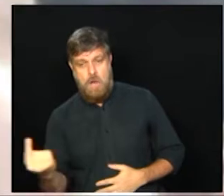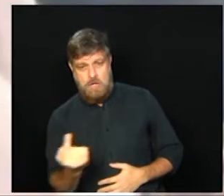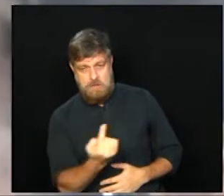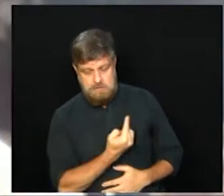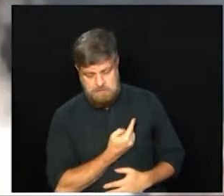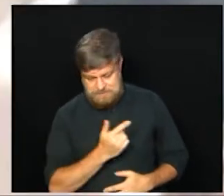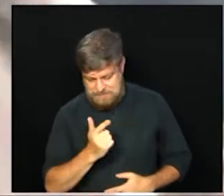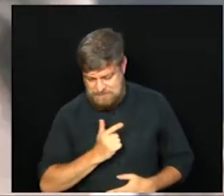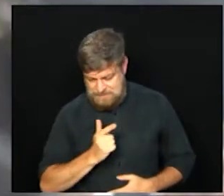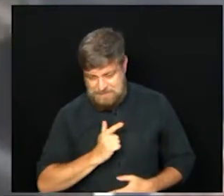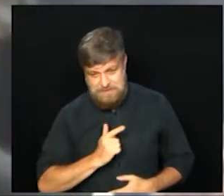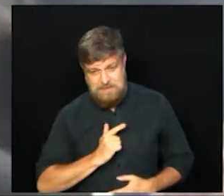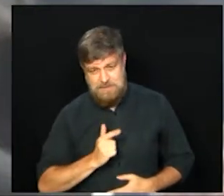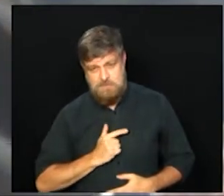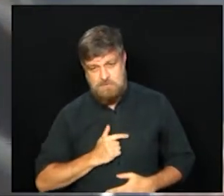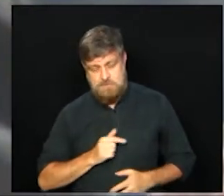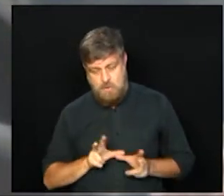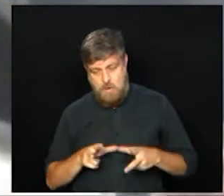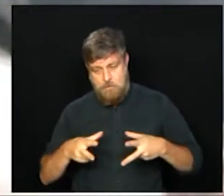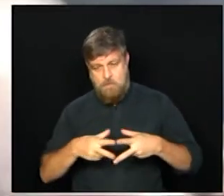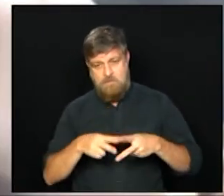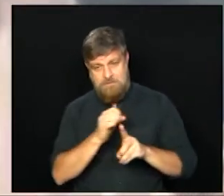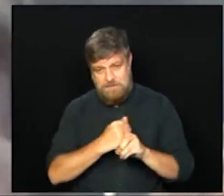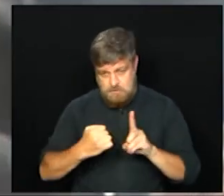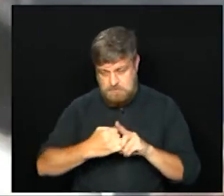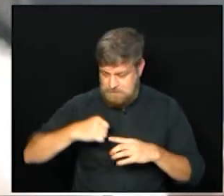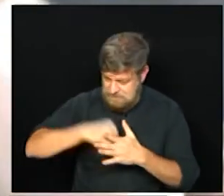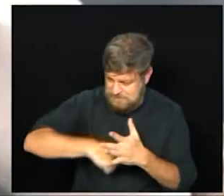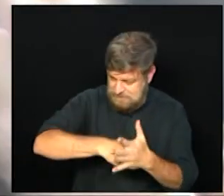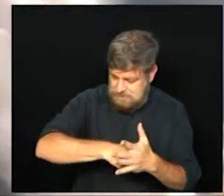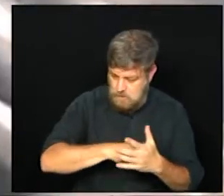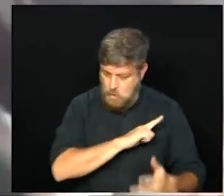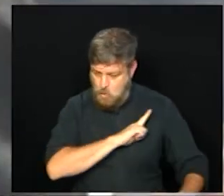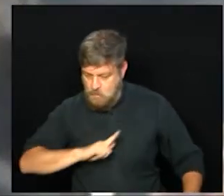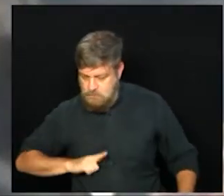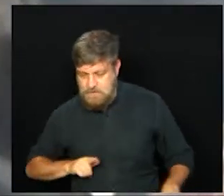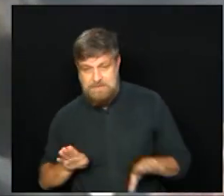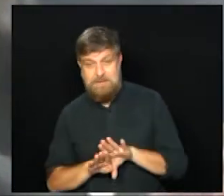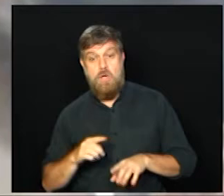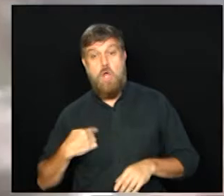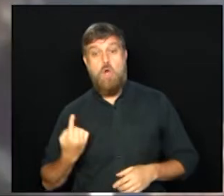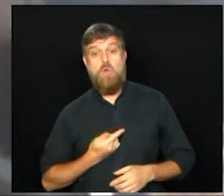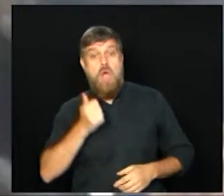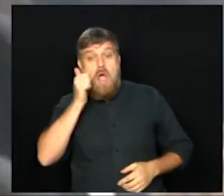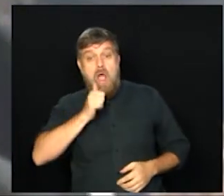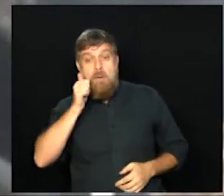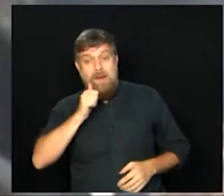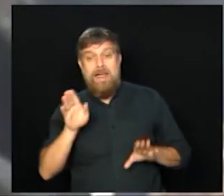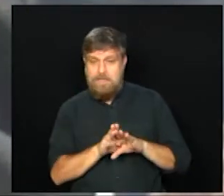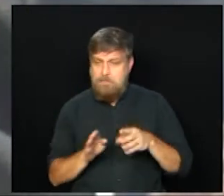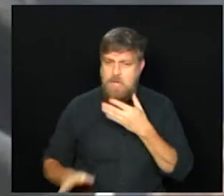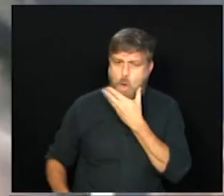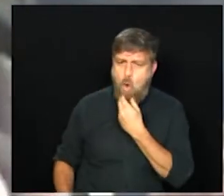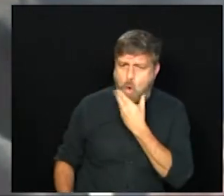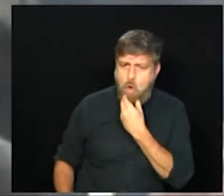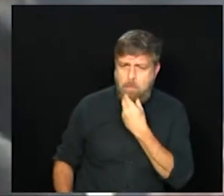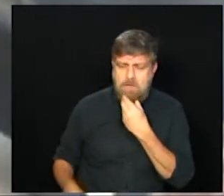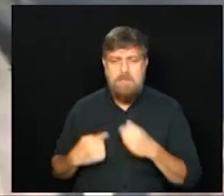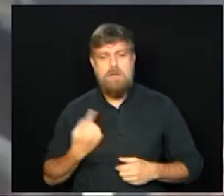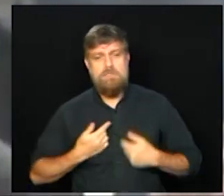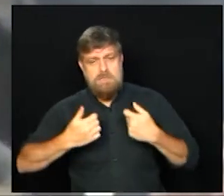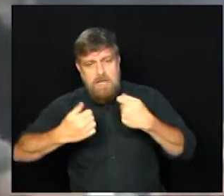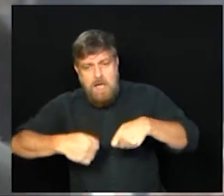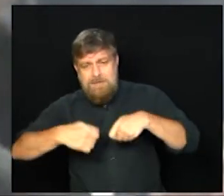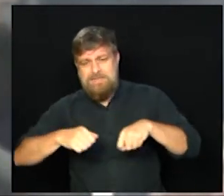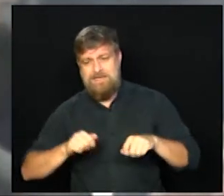temos que deixar, nós enquanto movimento social, enquanto Estado, enquanto, enfim, mulher, enquanto homens também, nós precisamos